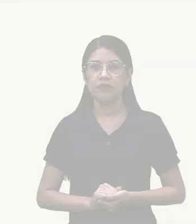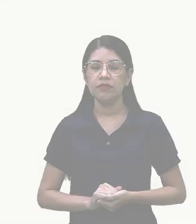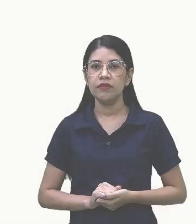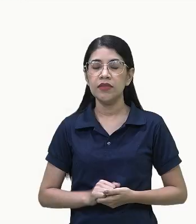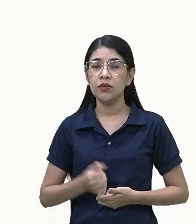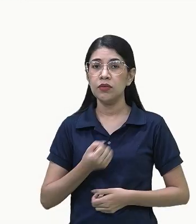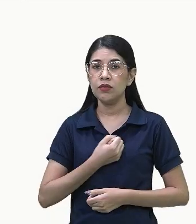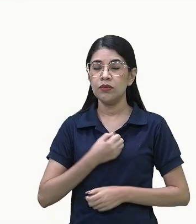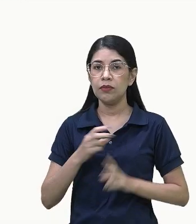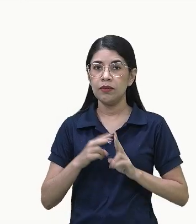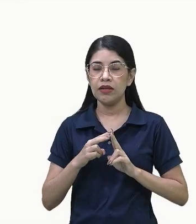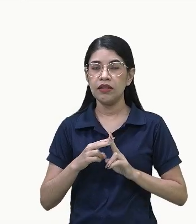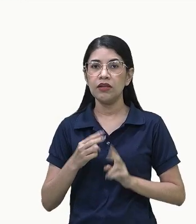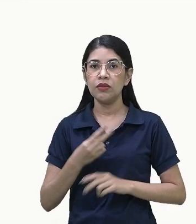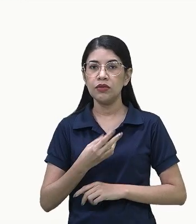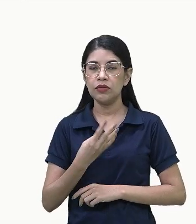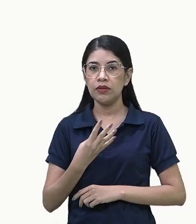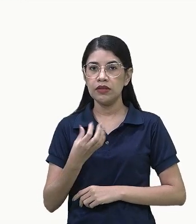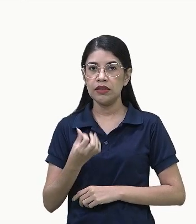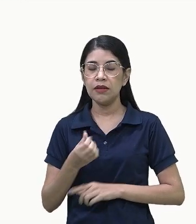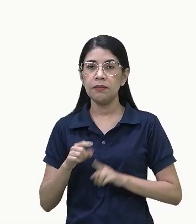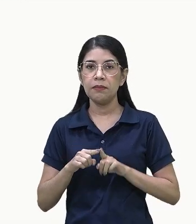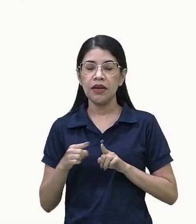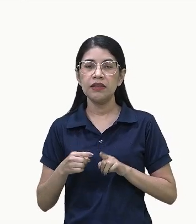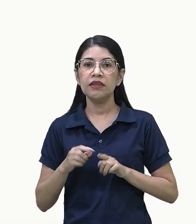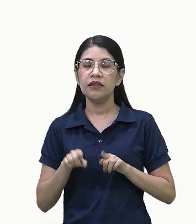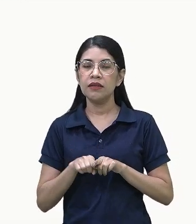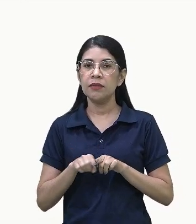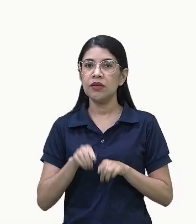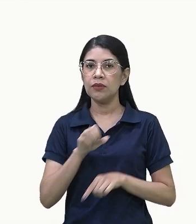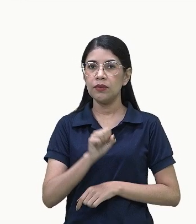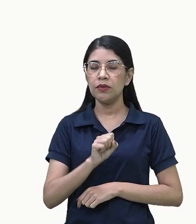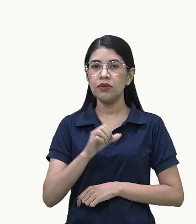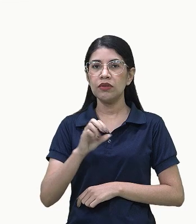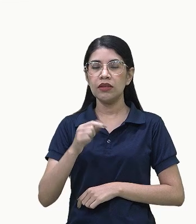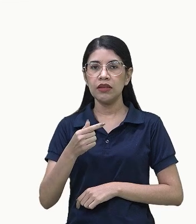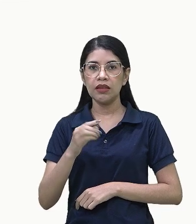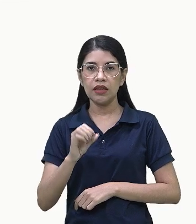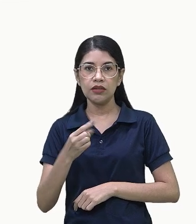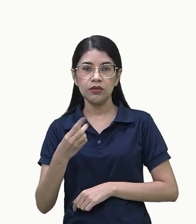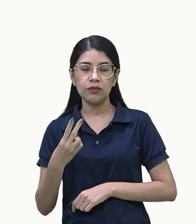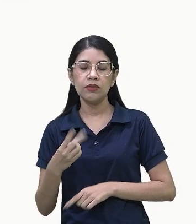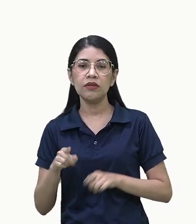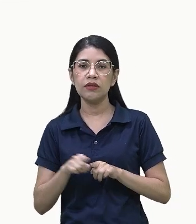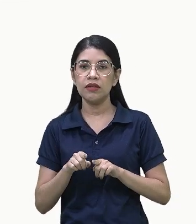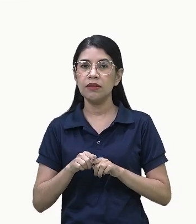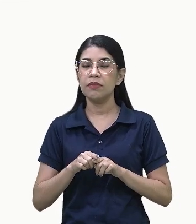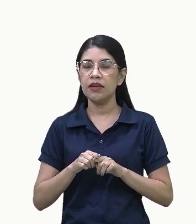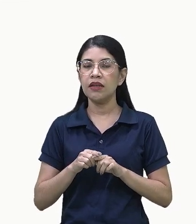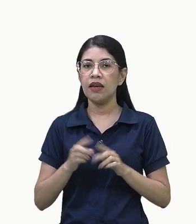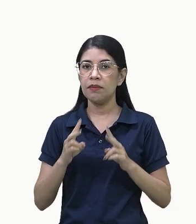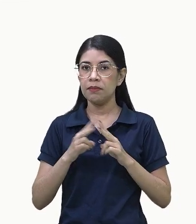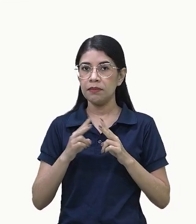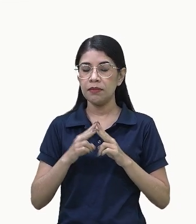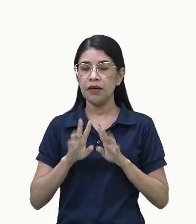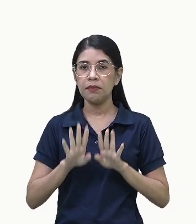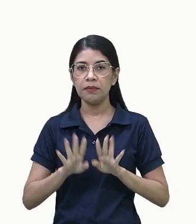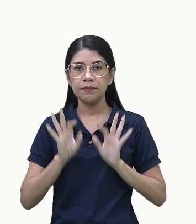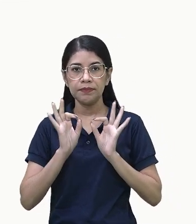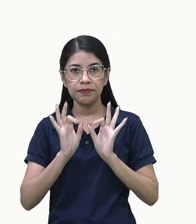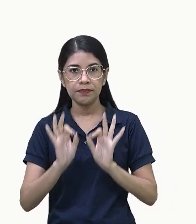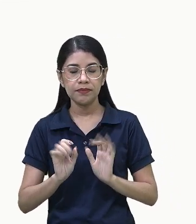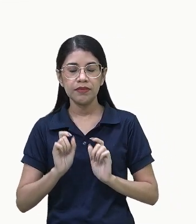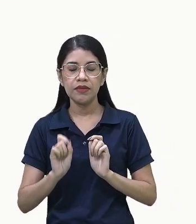8, 10, 12 também não são números pares? Com certeza também são. Mas atenção, pessoal, esses